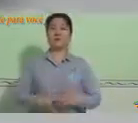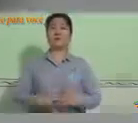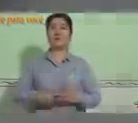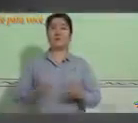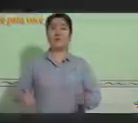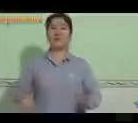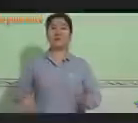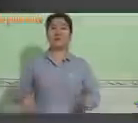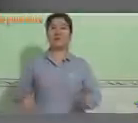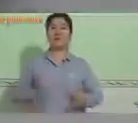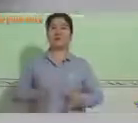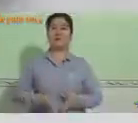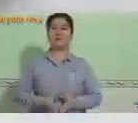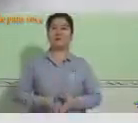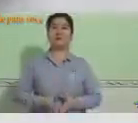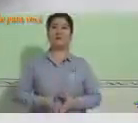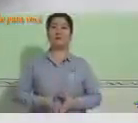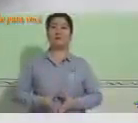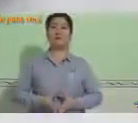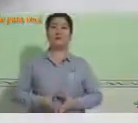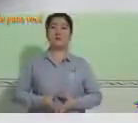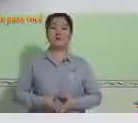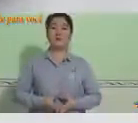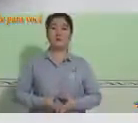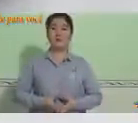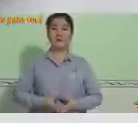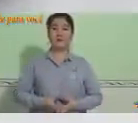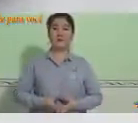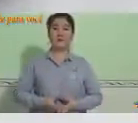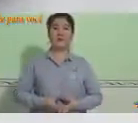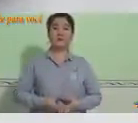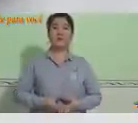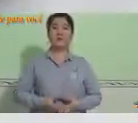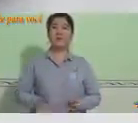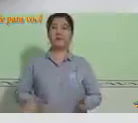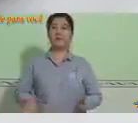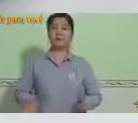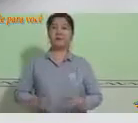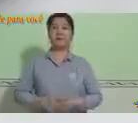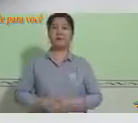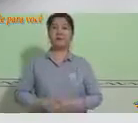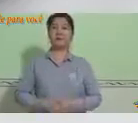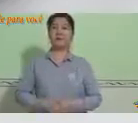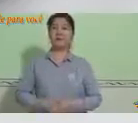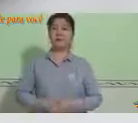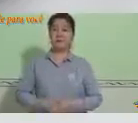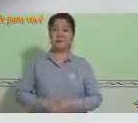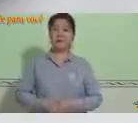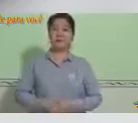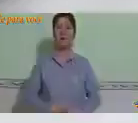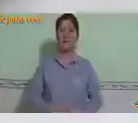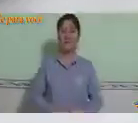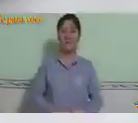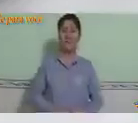realizados apenas com moscas eratose, por isso, o resultado nas pessoas pode ser diferente, uma vez que os metabolismos